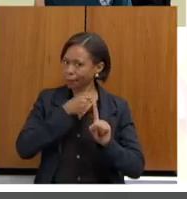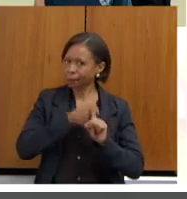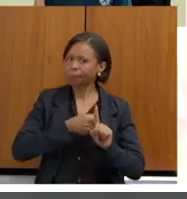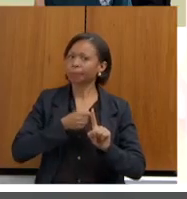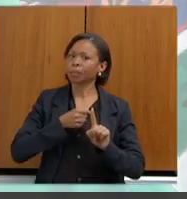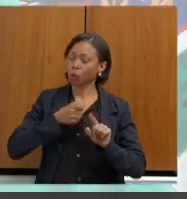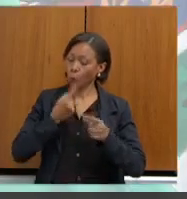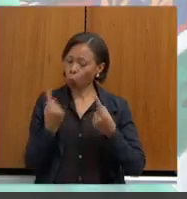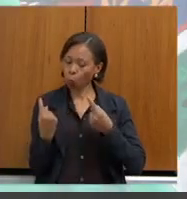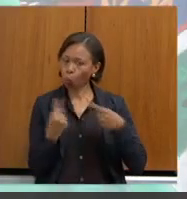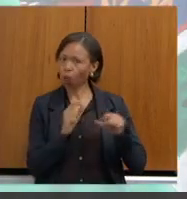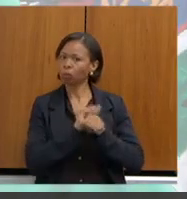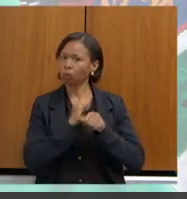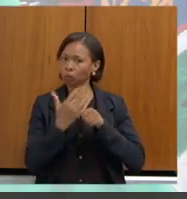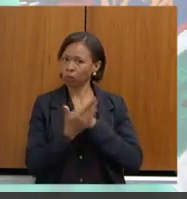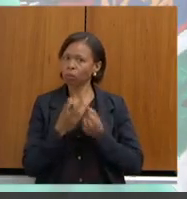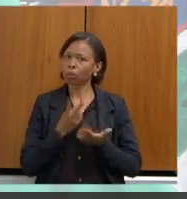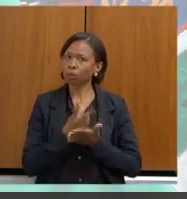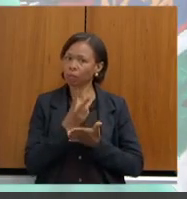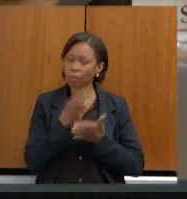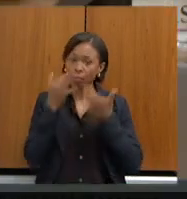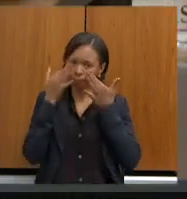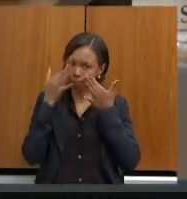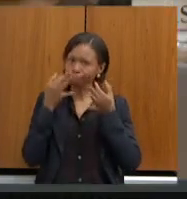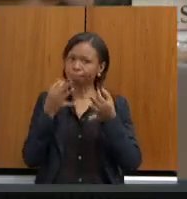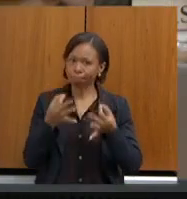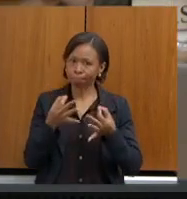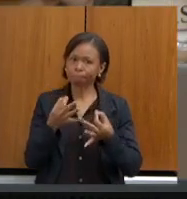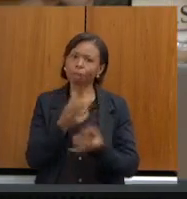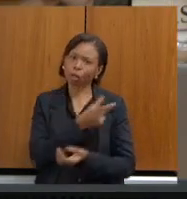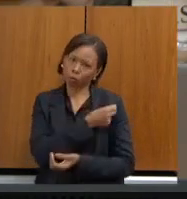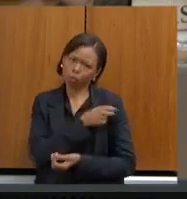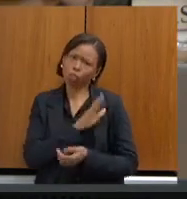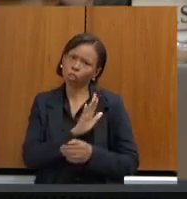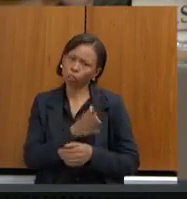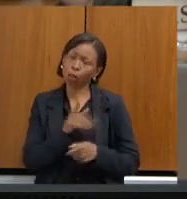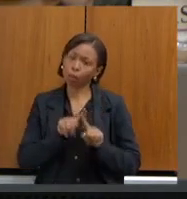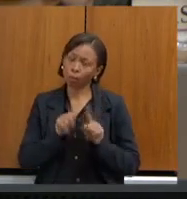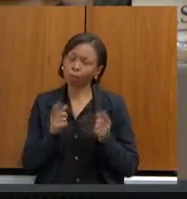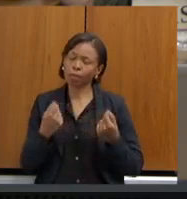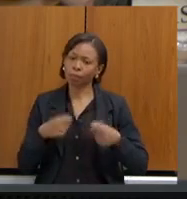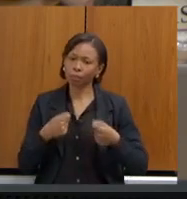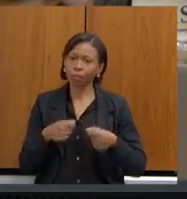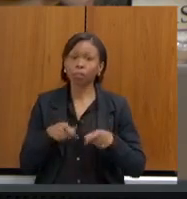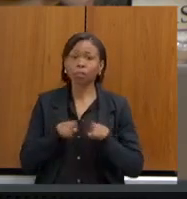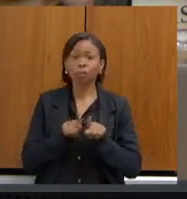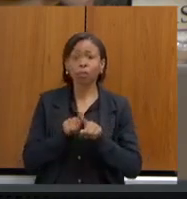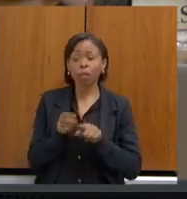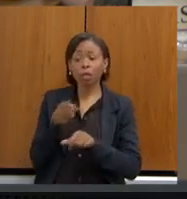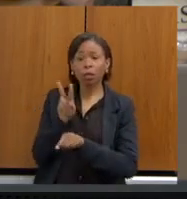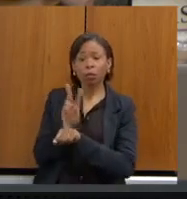já termos platinado sobre a proteção policial militar e sua família nosso bem maior né